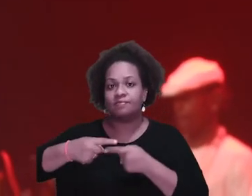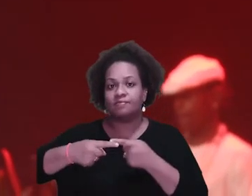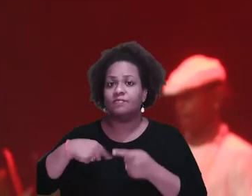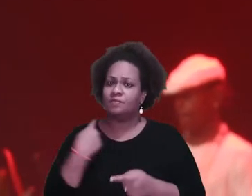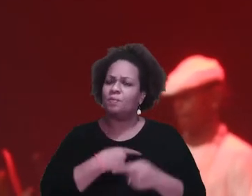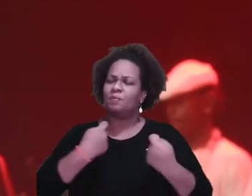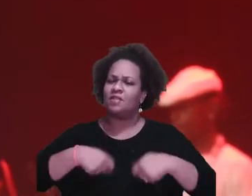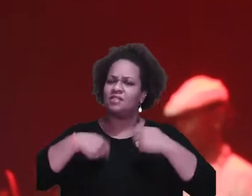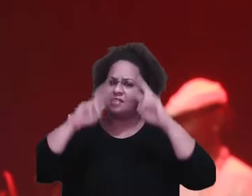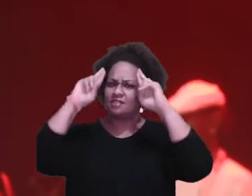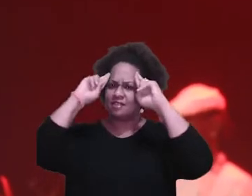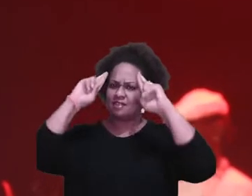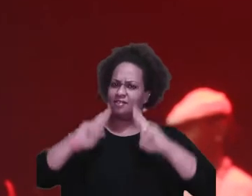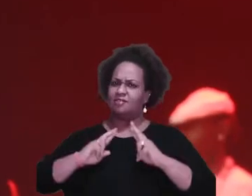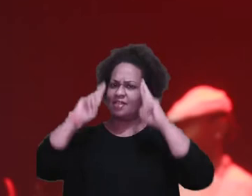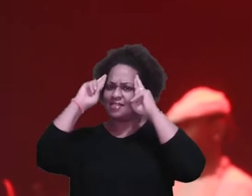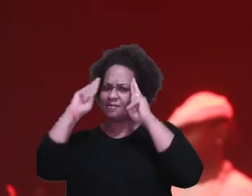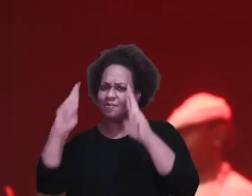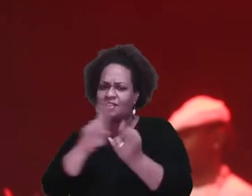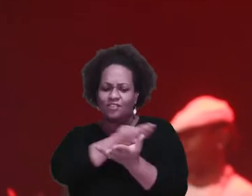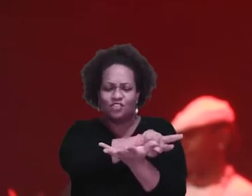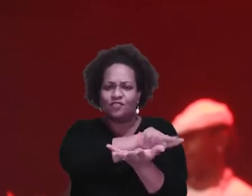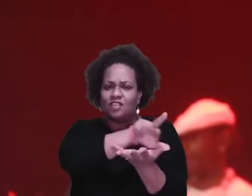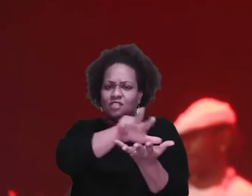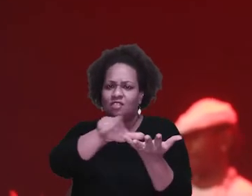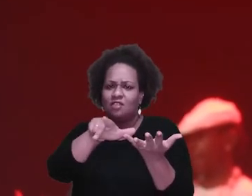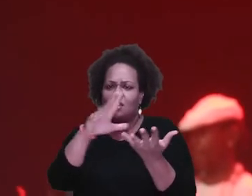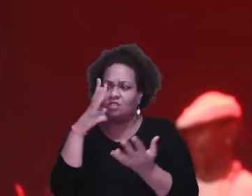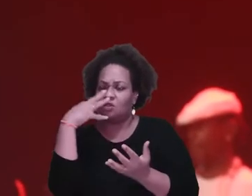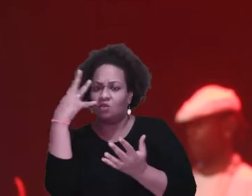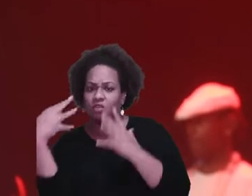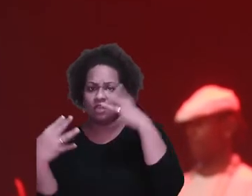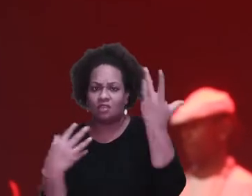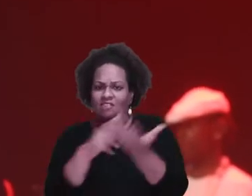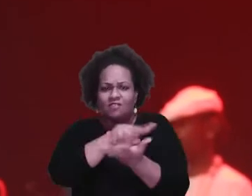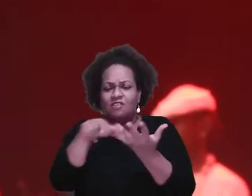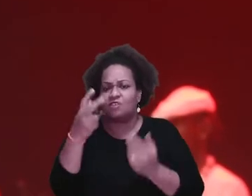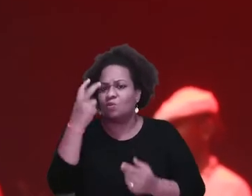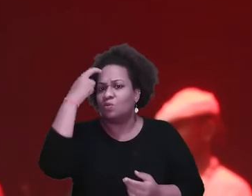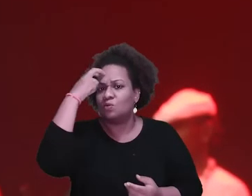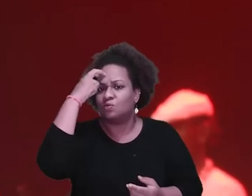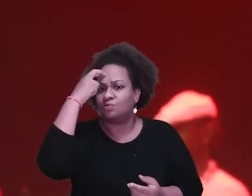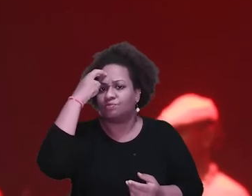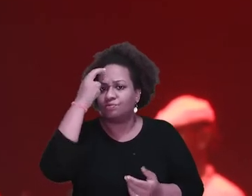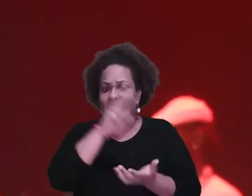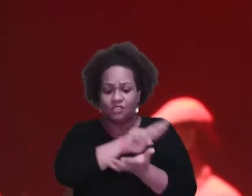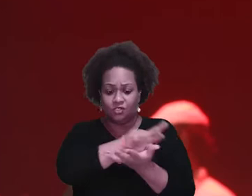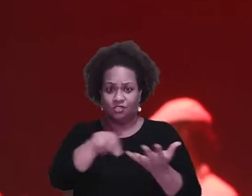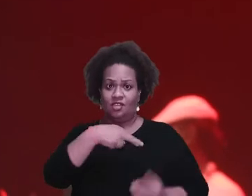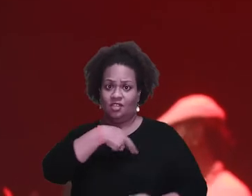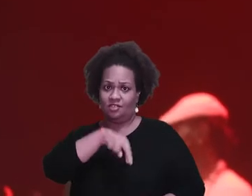e a gente precisa do respeito à diversidade à diversidade sexual a diversidade cultural